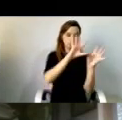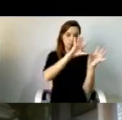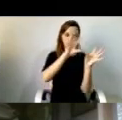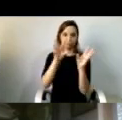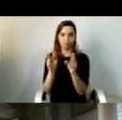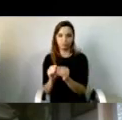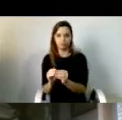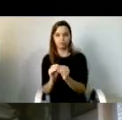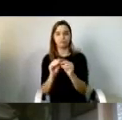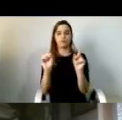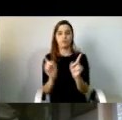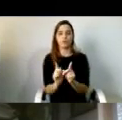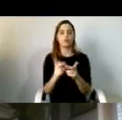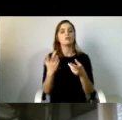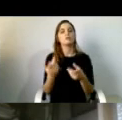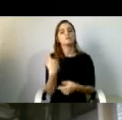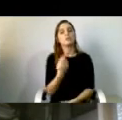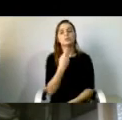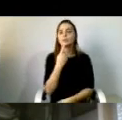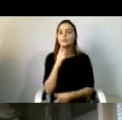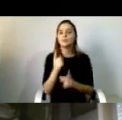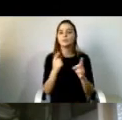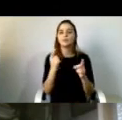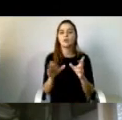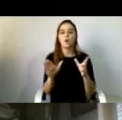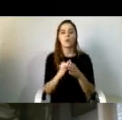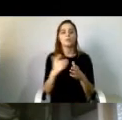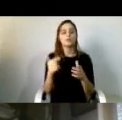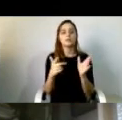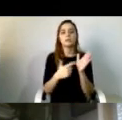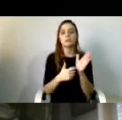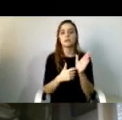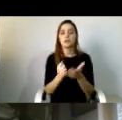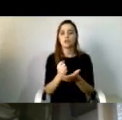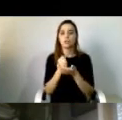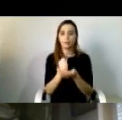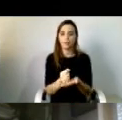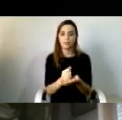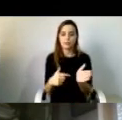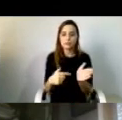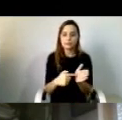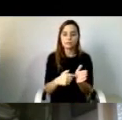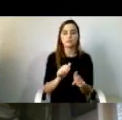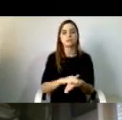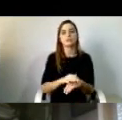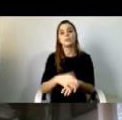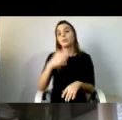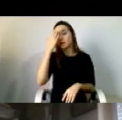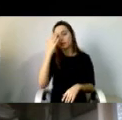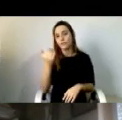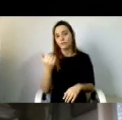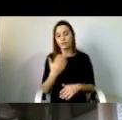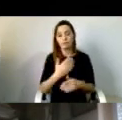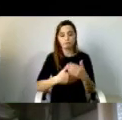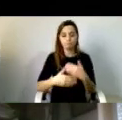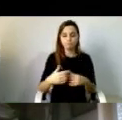é que este grupo que apresenta necessidades de apoio mais severas pelas suas incapacidades também mais graves do ponto de vista